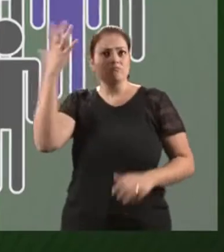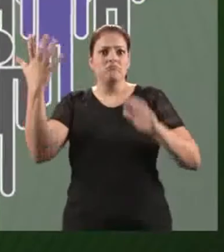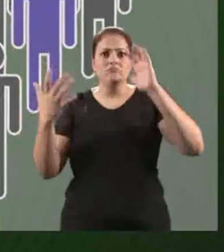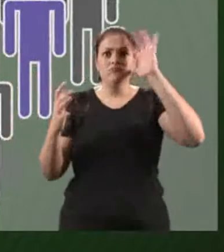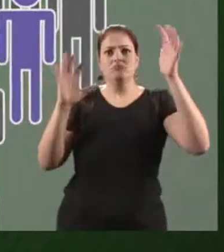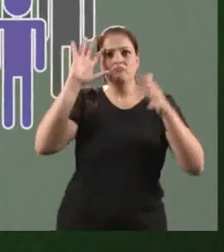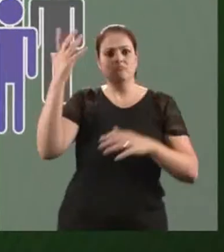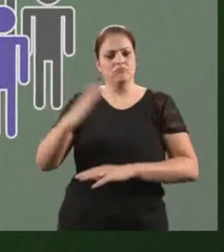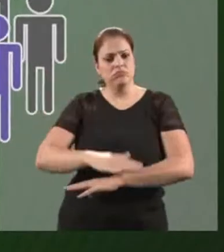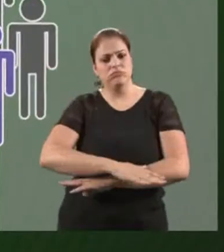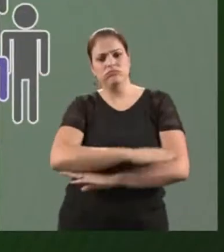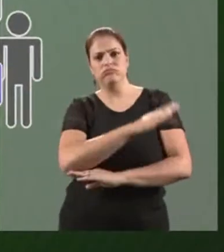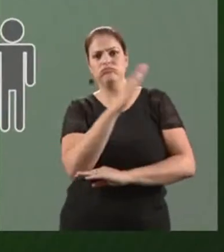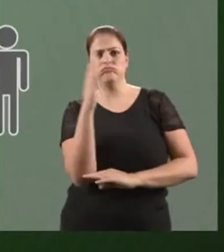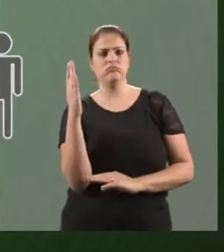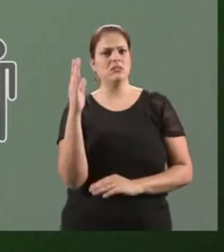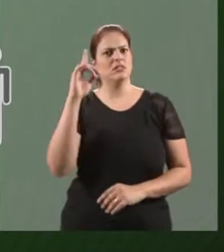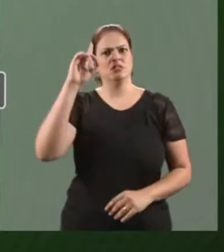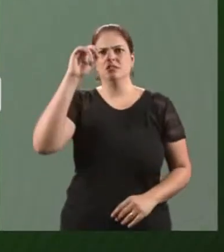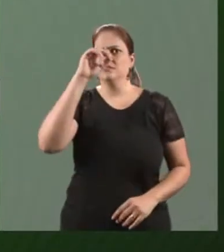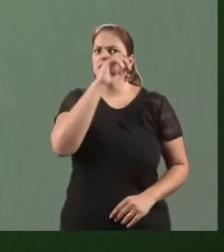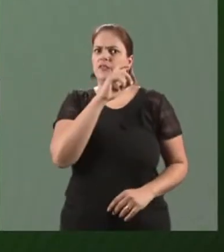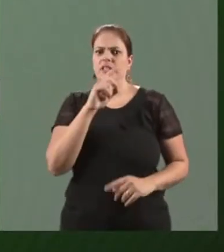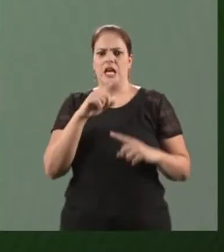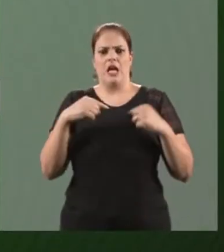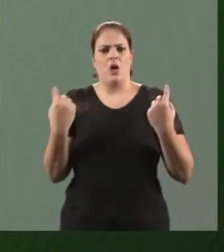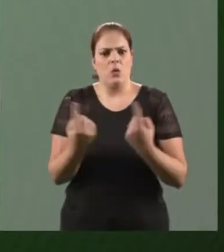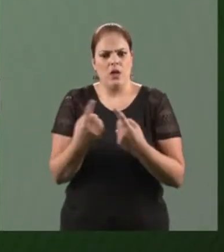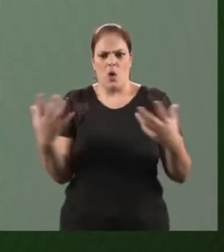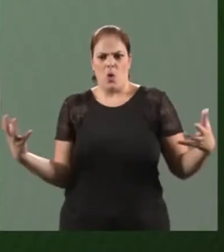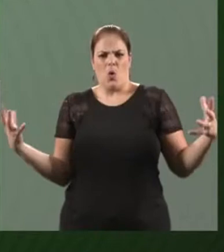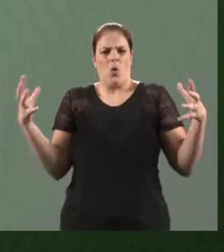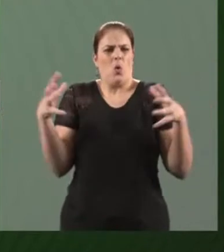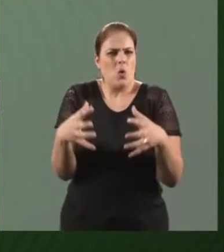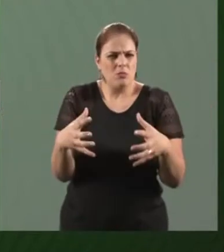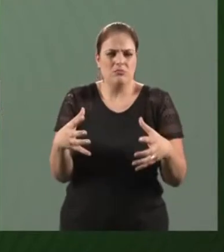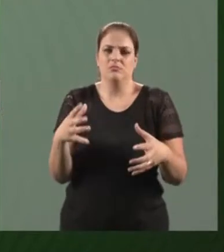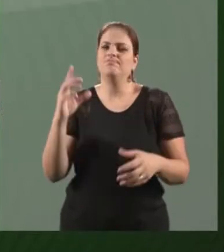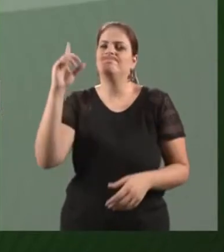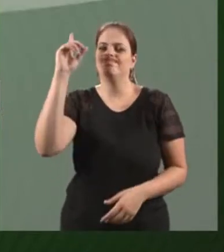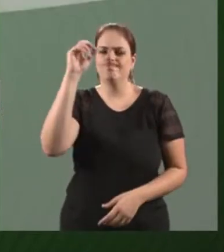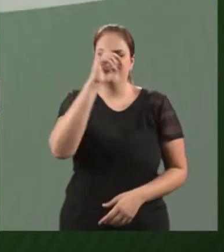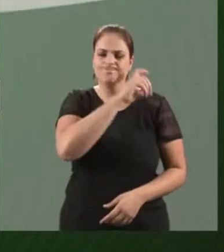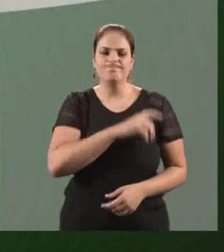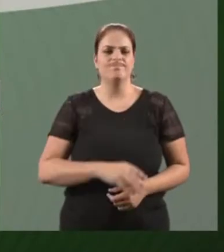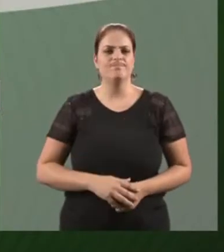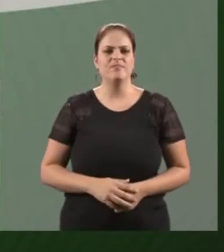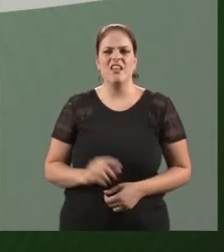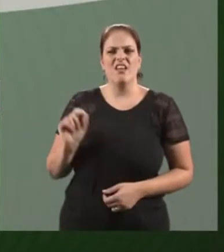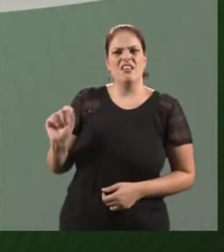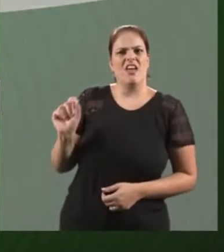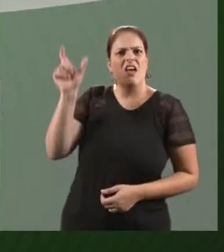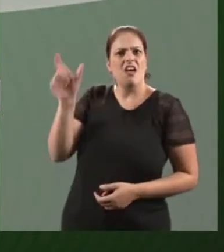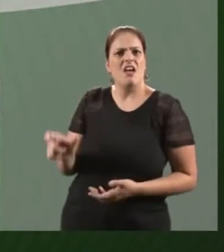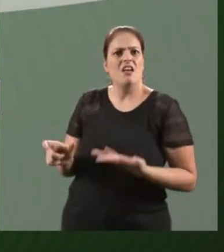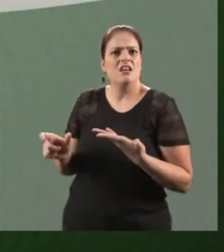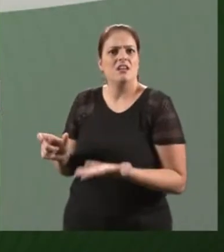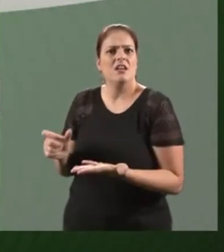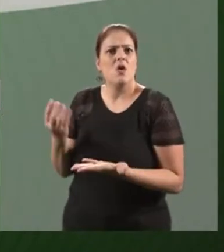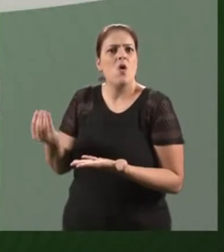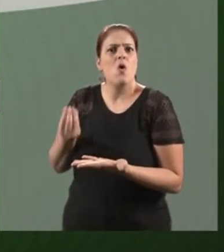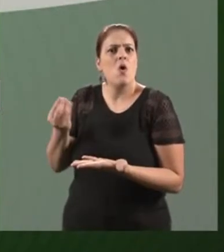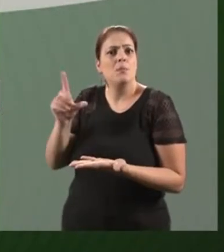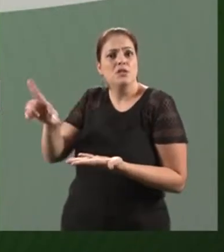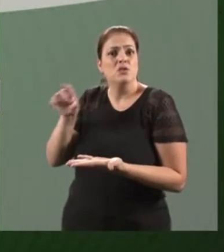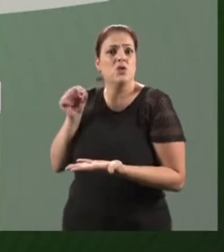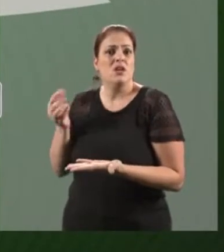vez que era inviável manter o grupo inteiro reunido o tempo todo. Quem seriam essas pessoas e como elas seriam